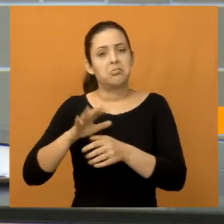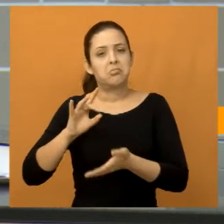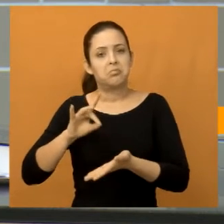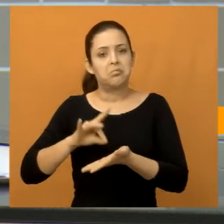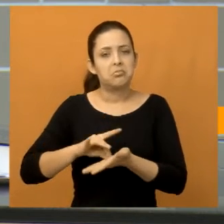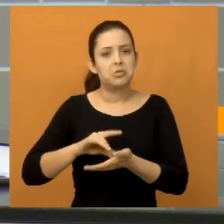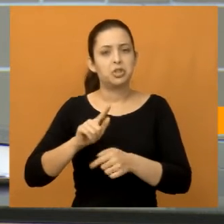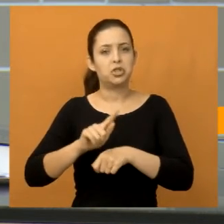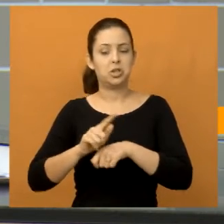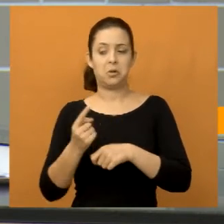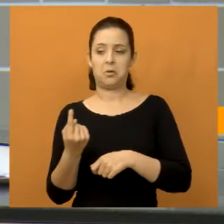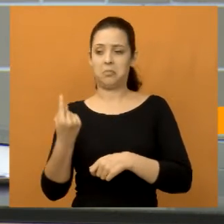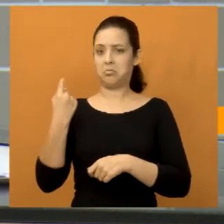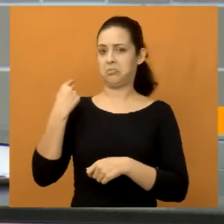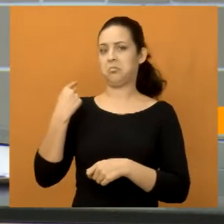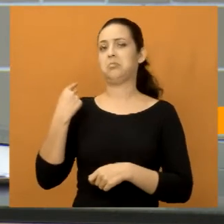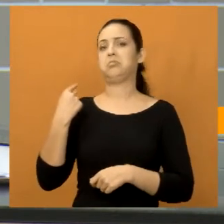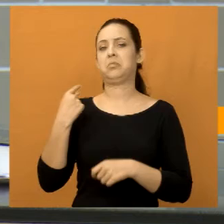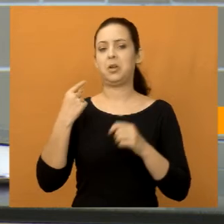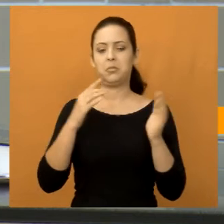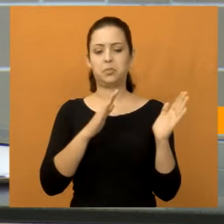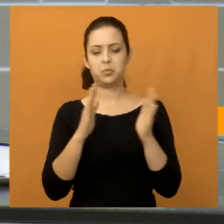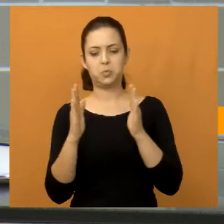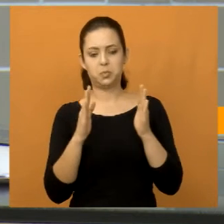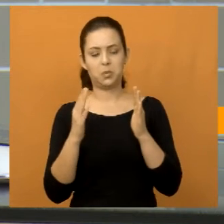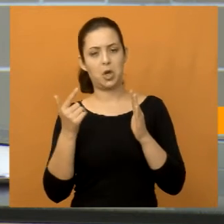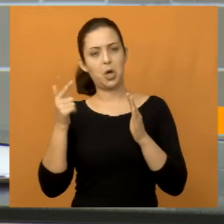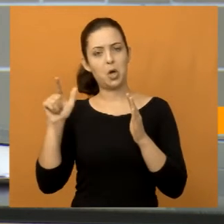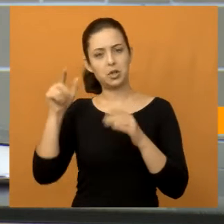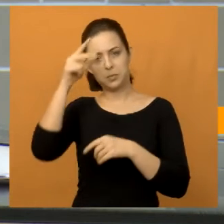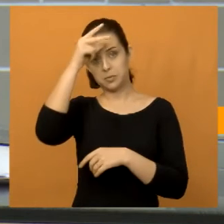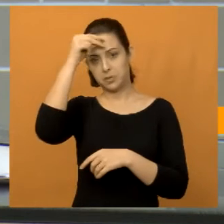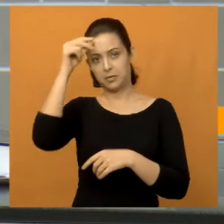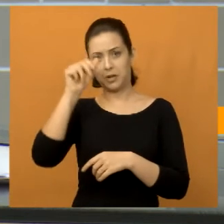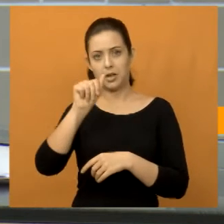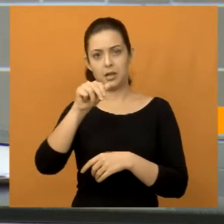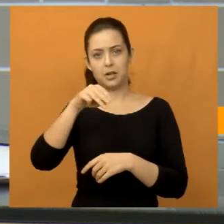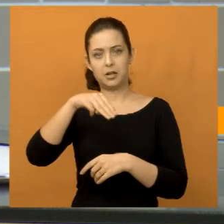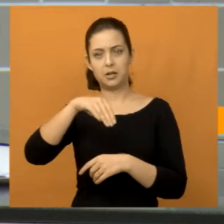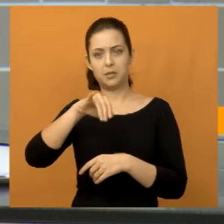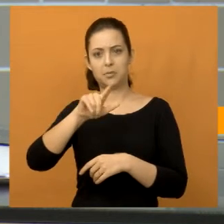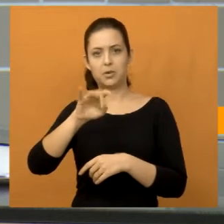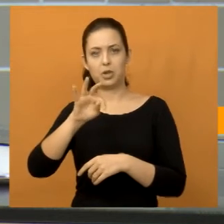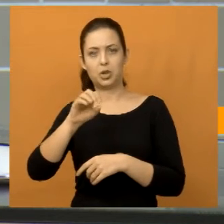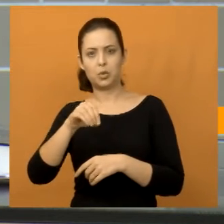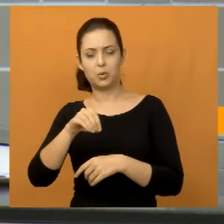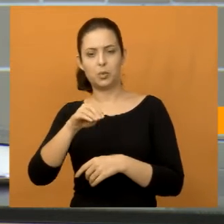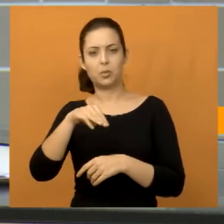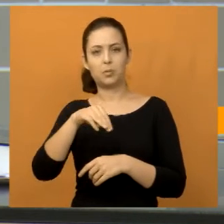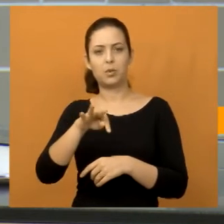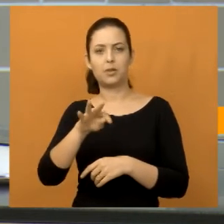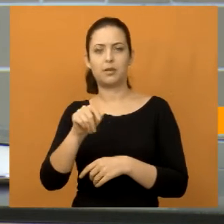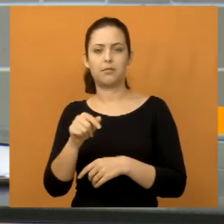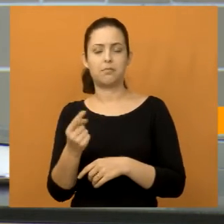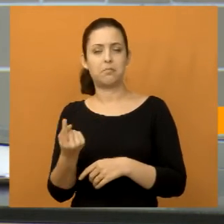firmadas em gestão anterior, durante mandato do então prefeito Hamilton Ribeiro Mota. À época, ocupava